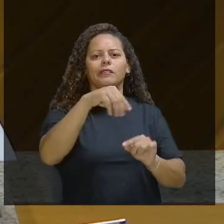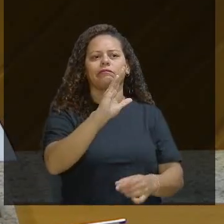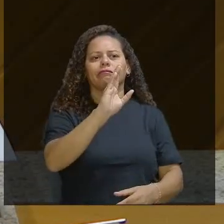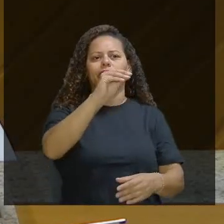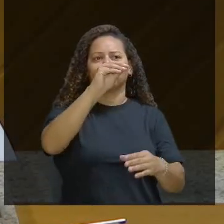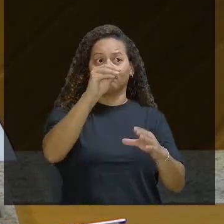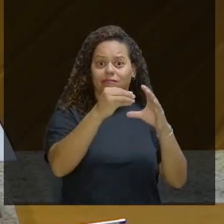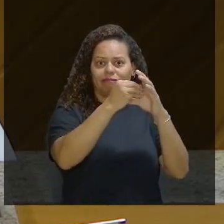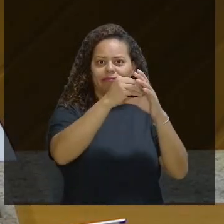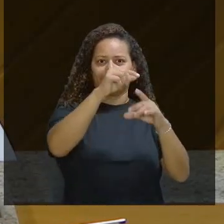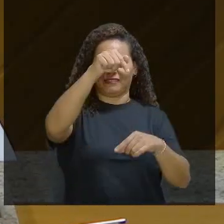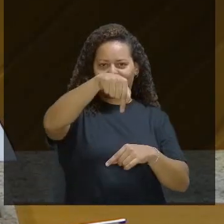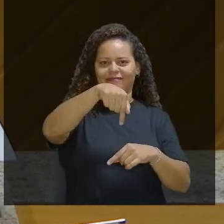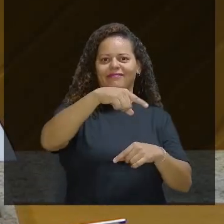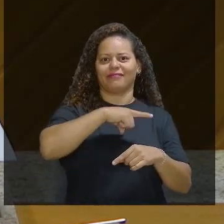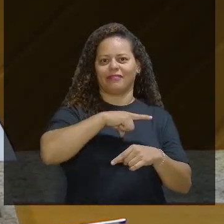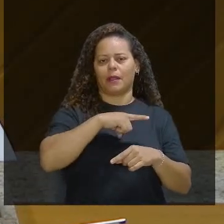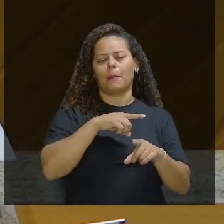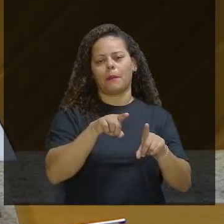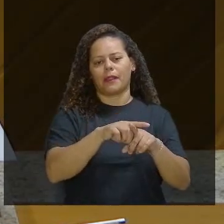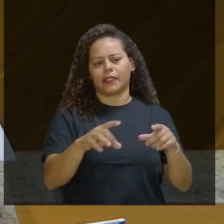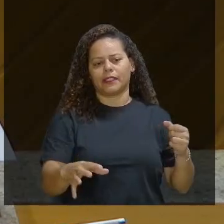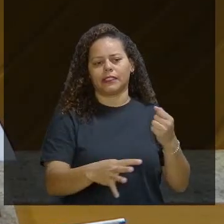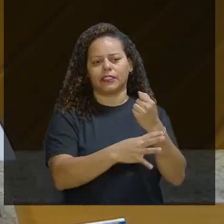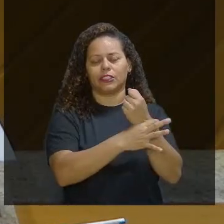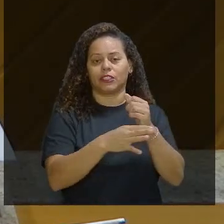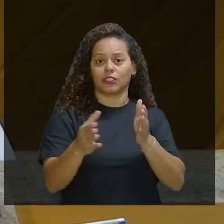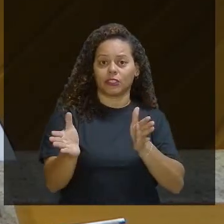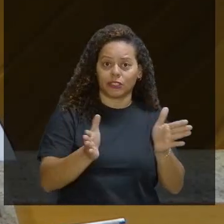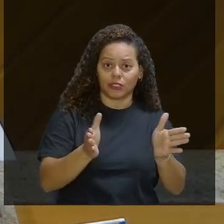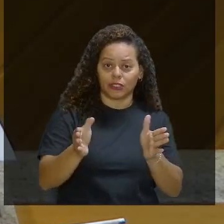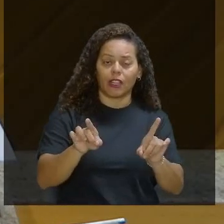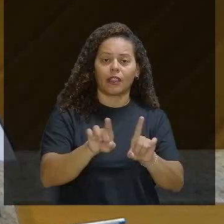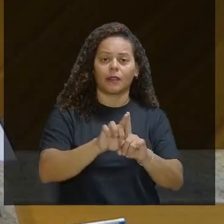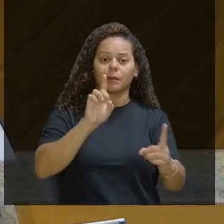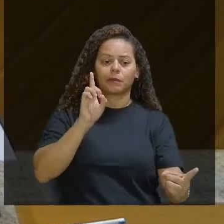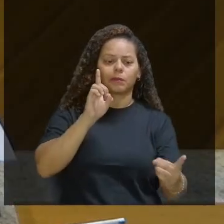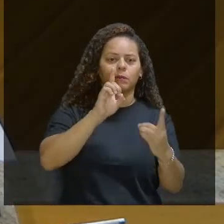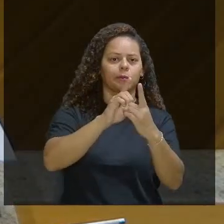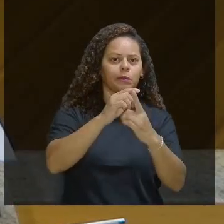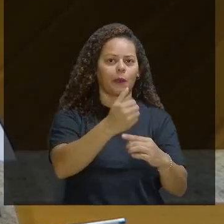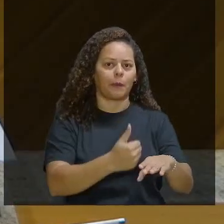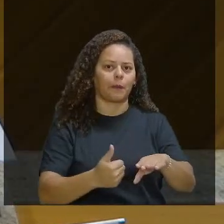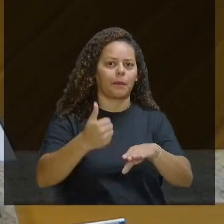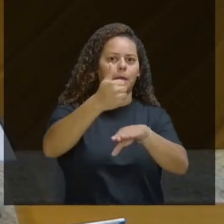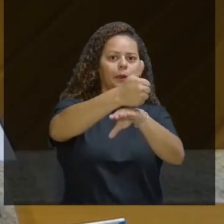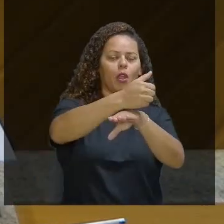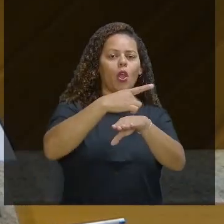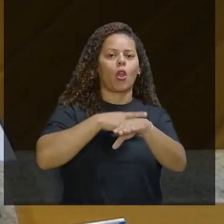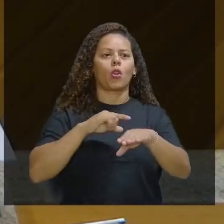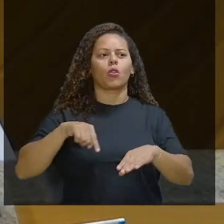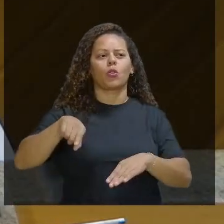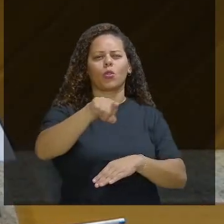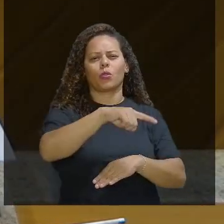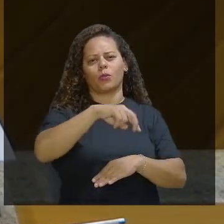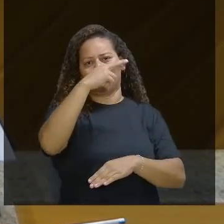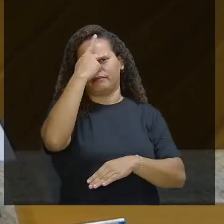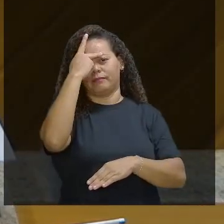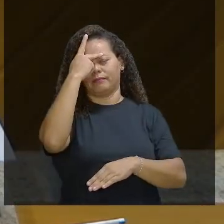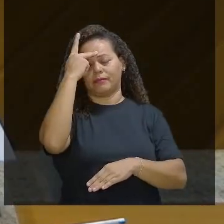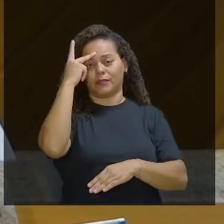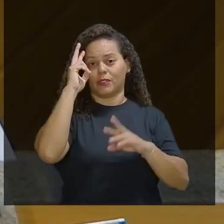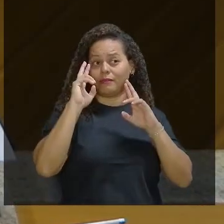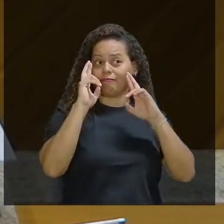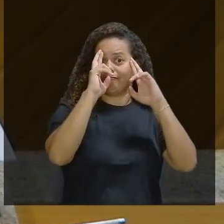Amapá destinadas à garantia de acessibilidade, atendimento prioritário e respeito à dignidade da